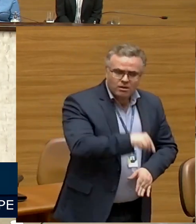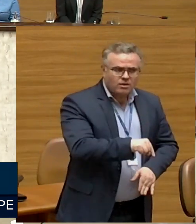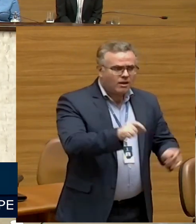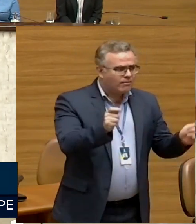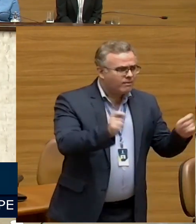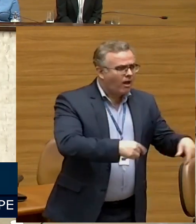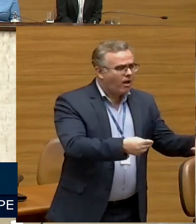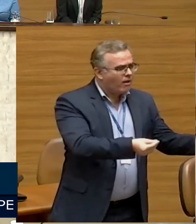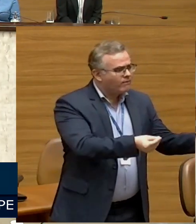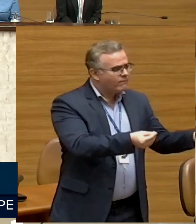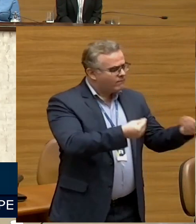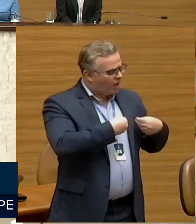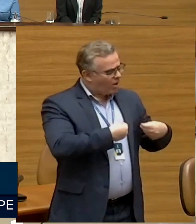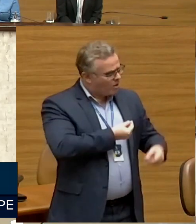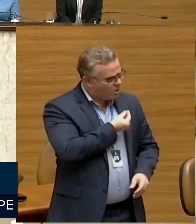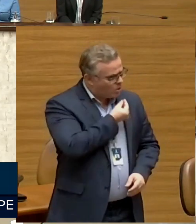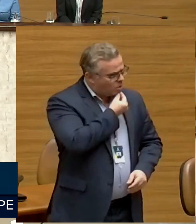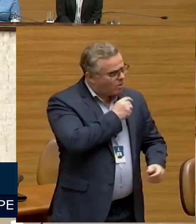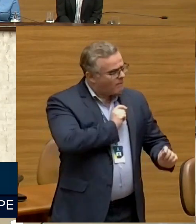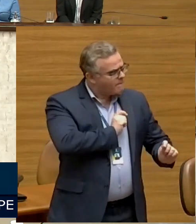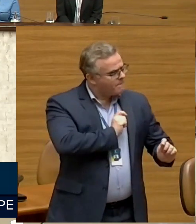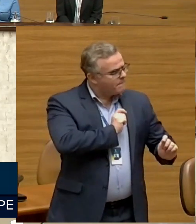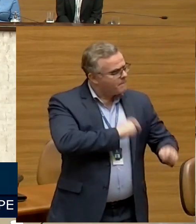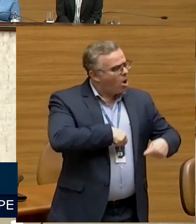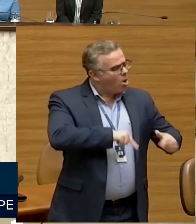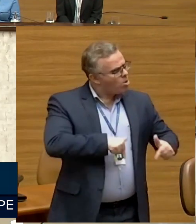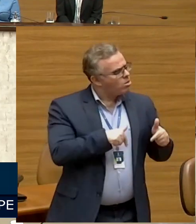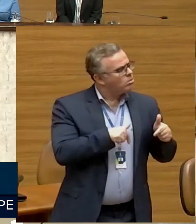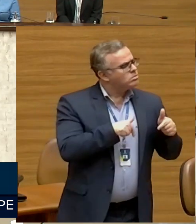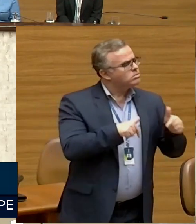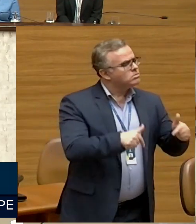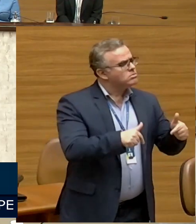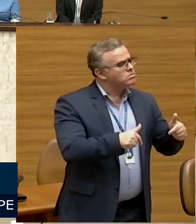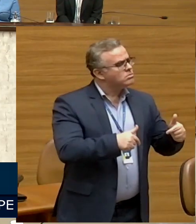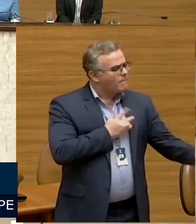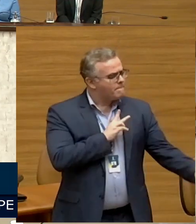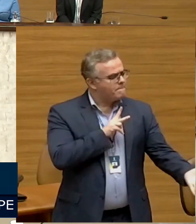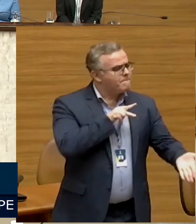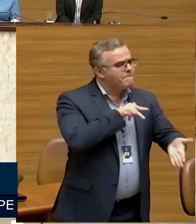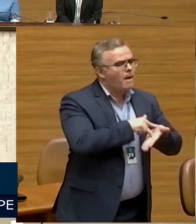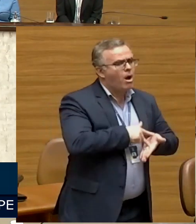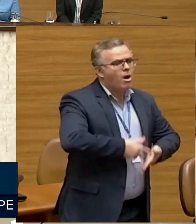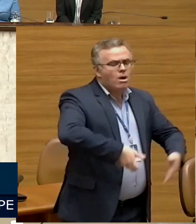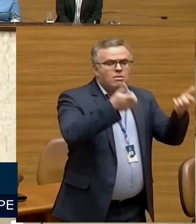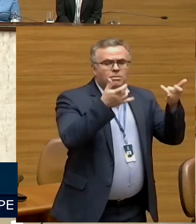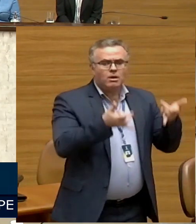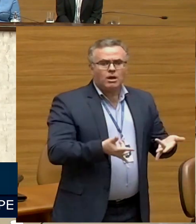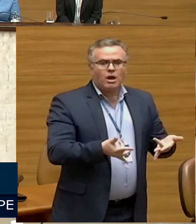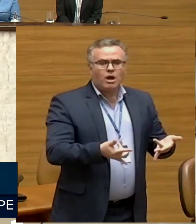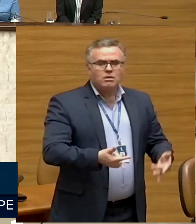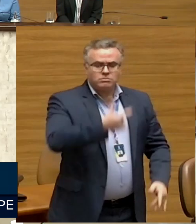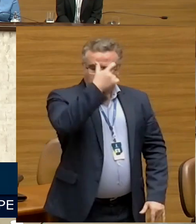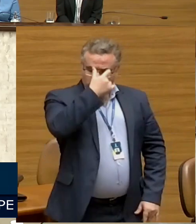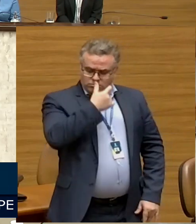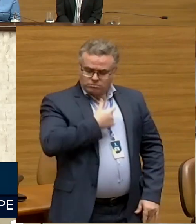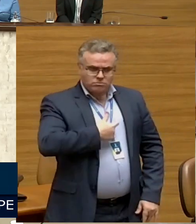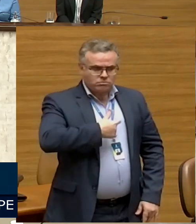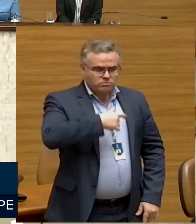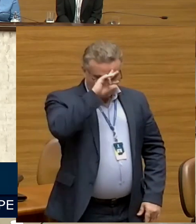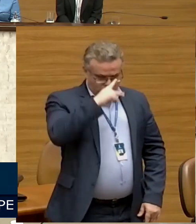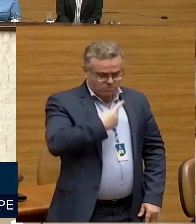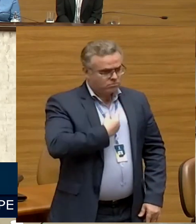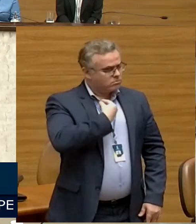dê possibilidade da gente poder falar, né, sobre nós mesmos. Antigamente, as